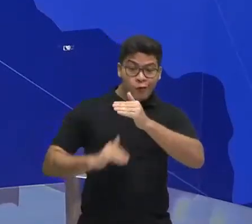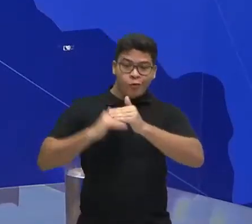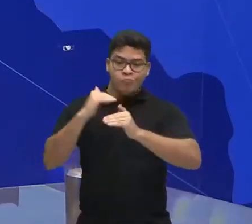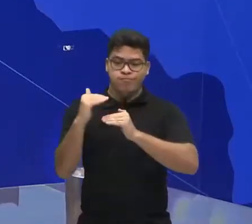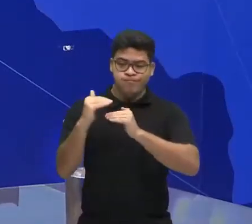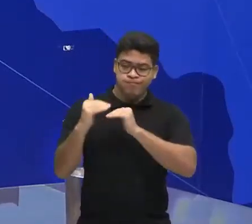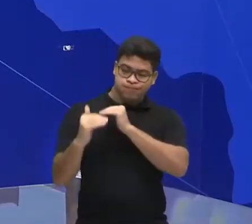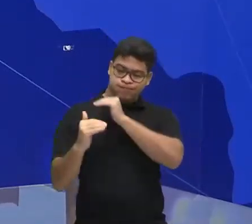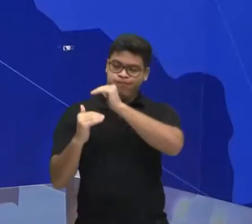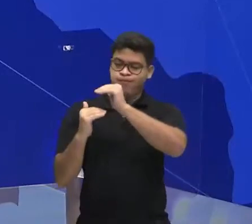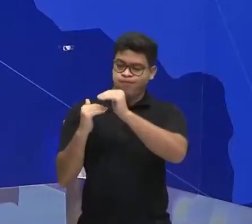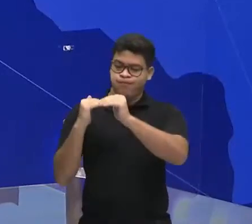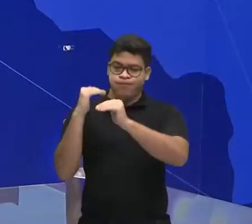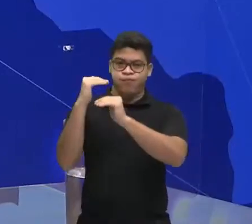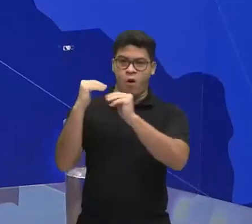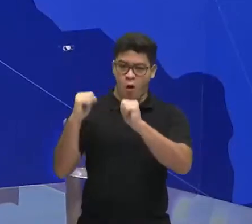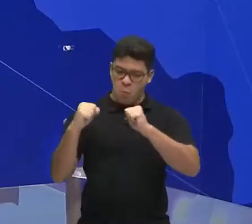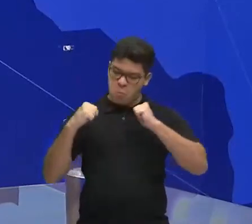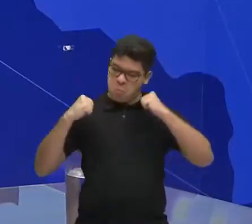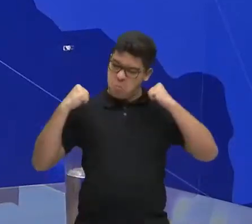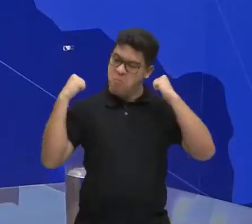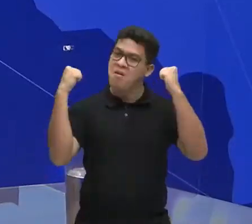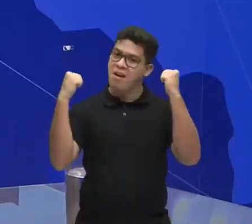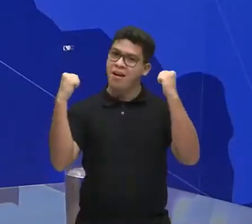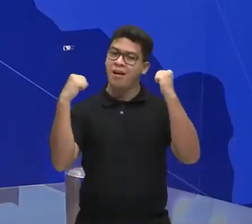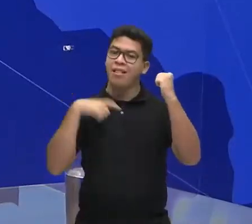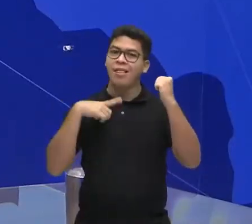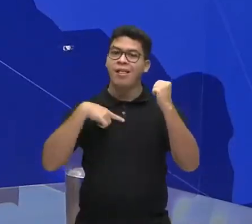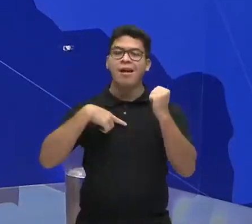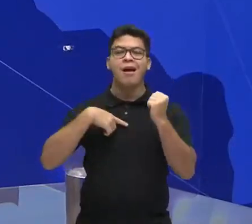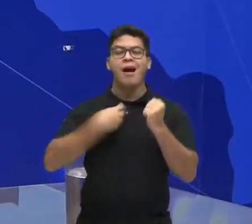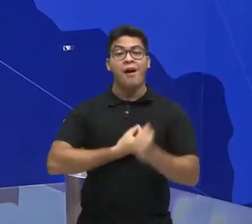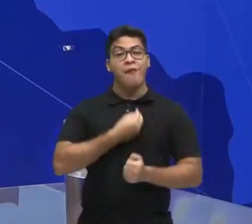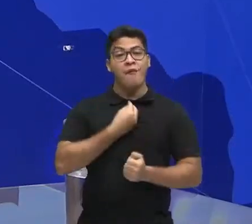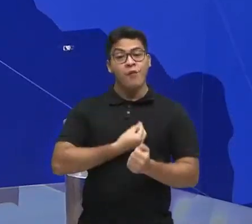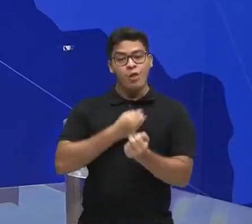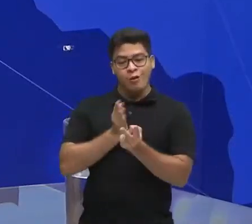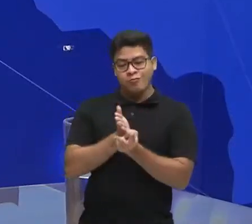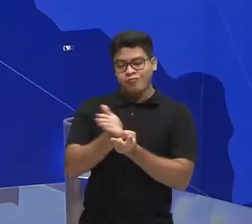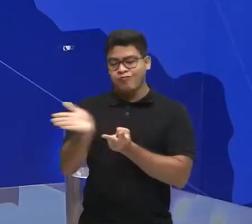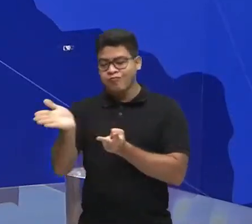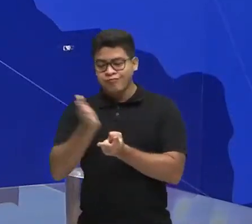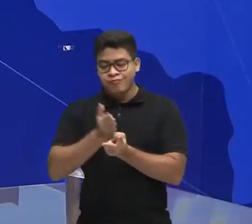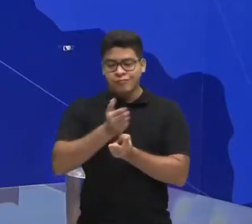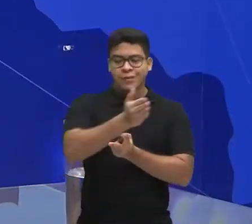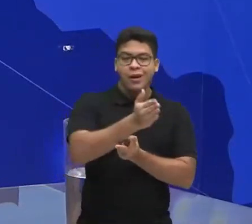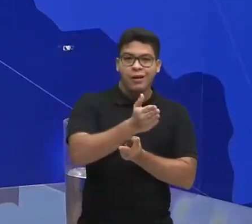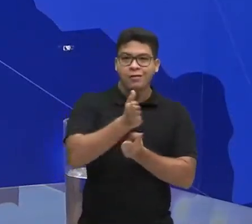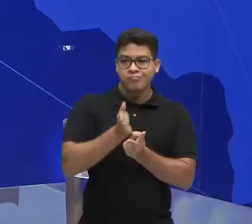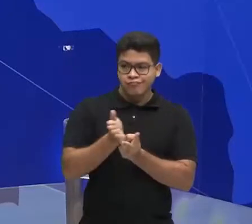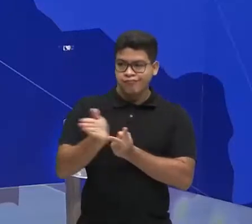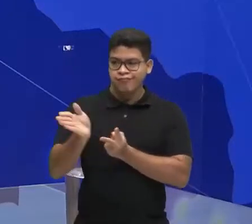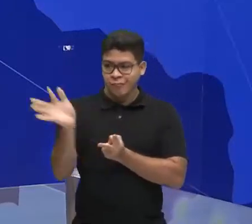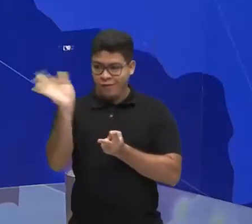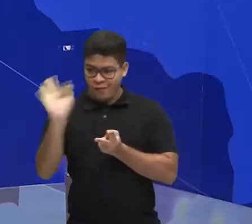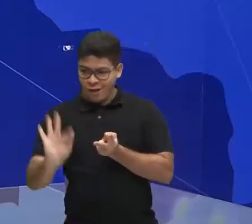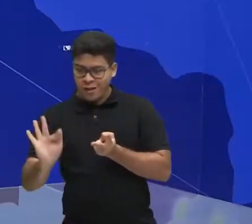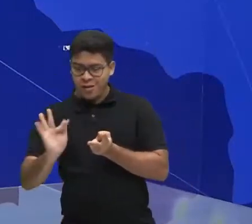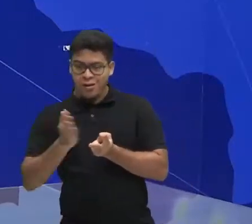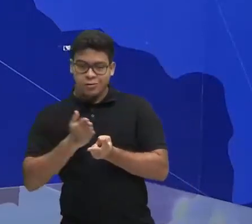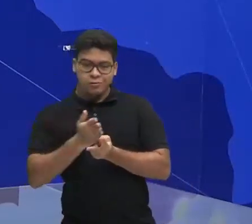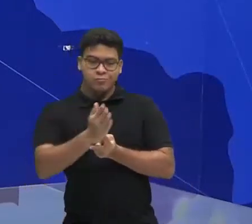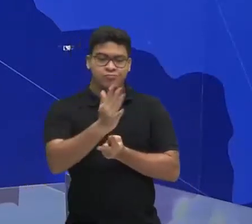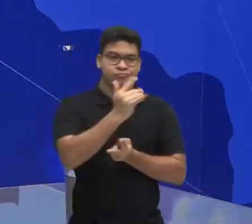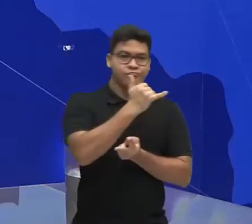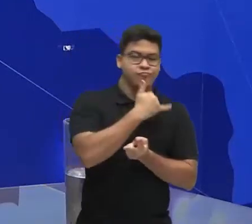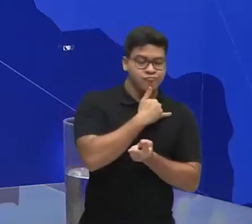falei, a vida é dual. A gente vive na dualidade. Estou feliz, estou triste. Se naquele momento é ele que está triste, um outro